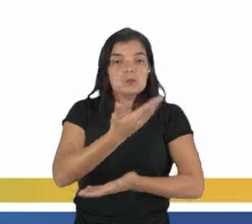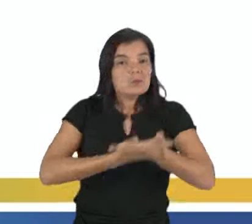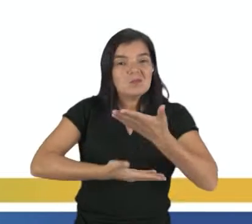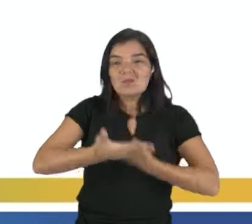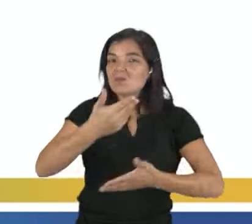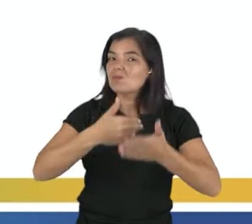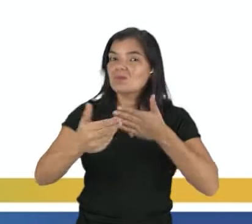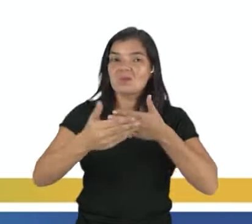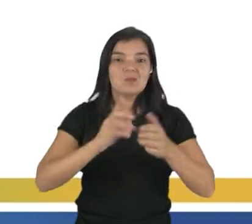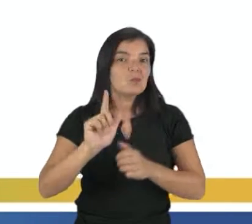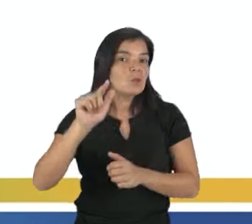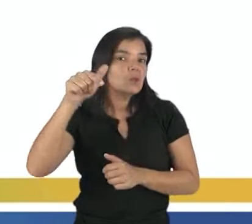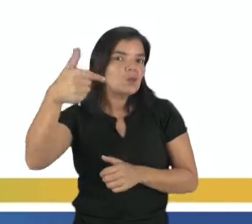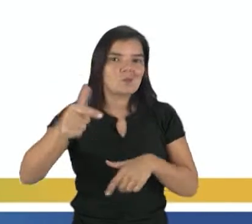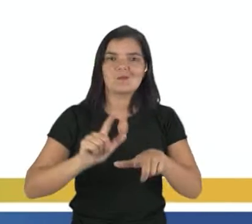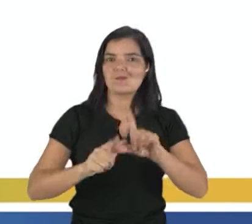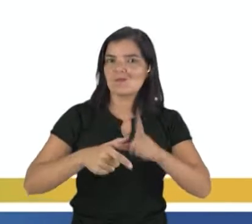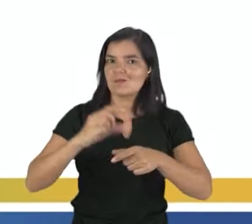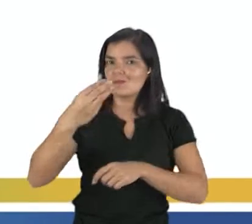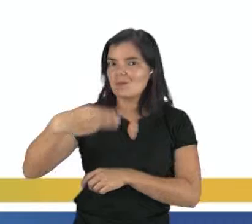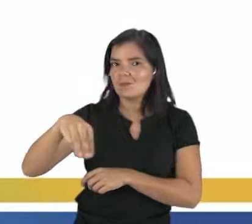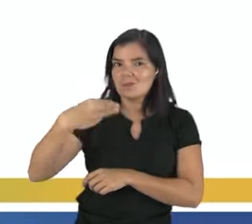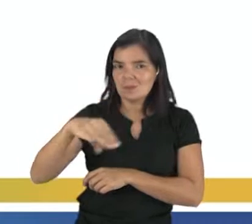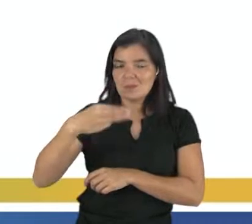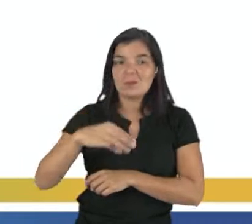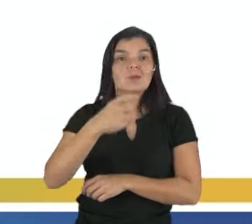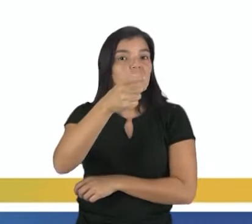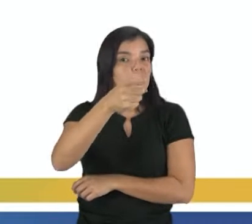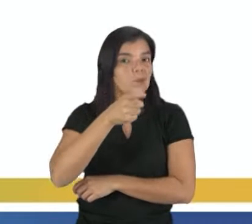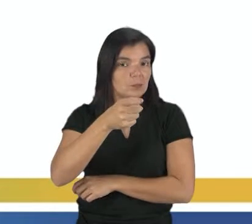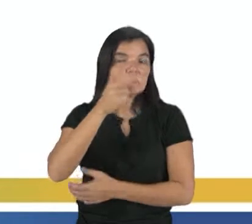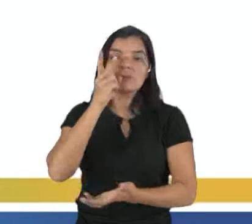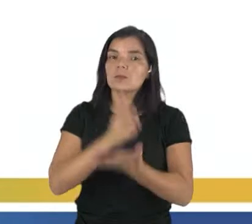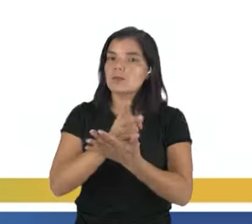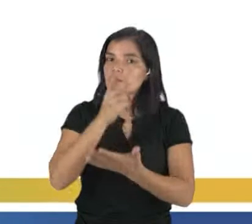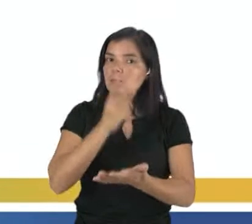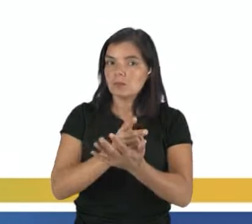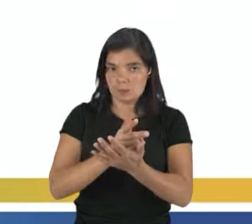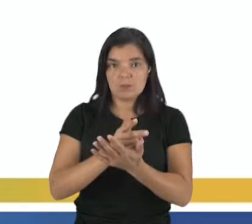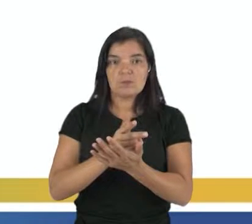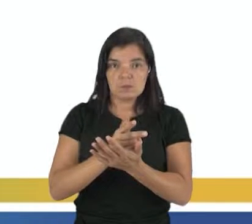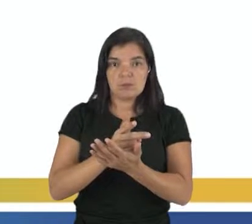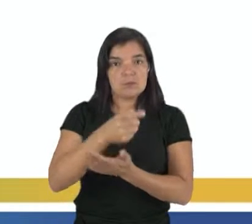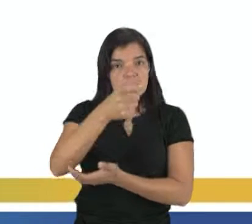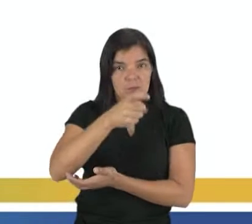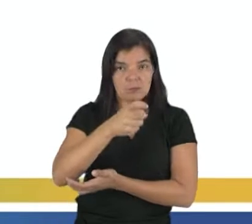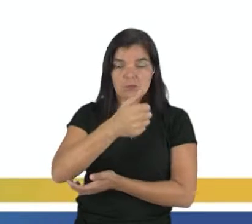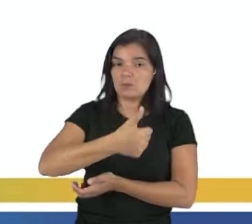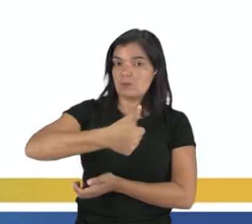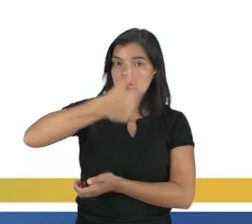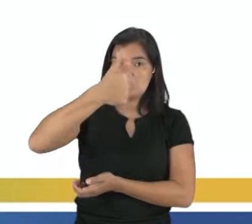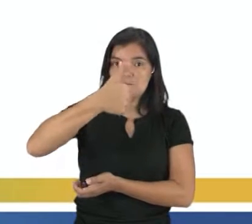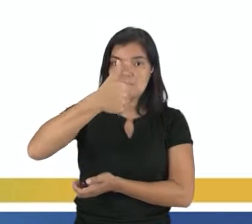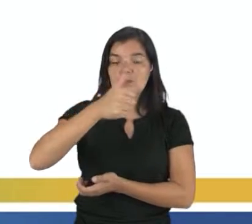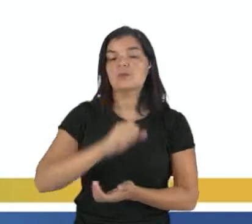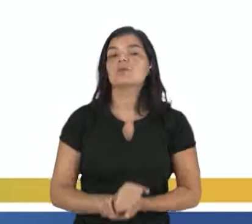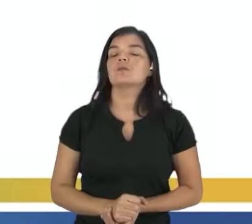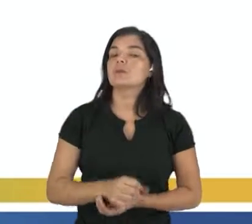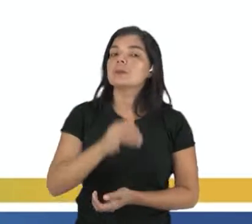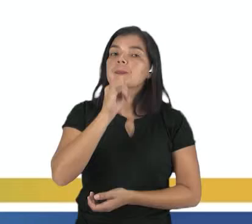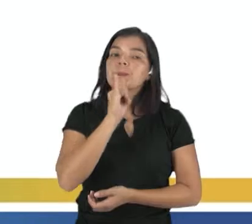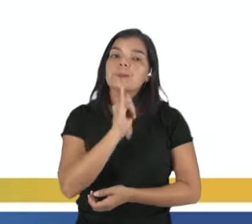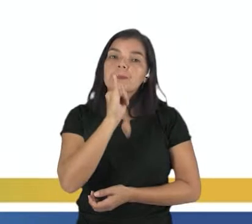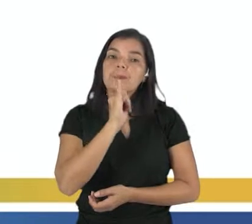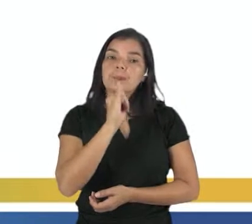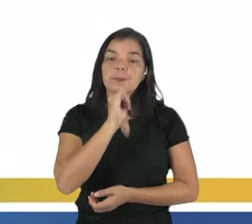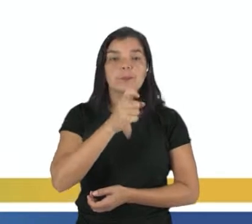envolvida por qualquer outro símbolo matemático seja ou seja o x sempre aparece na forma X elevado a 1 então assim